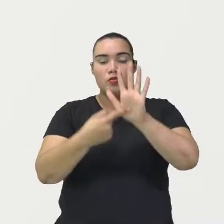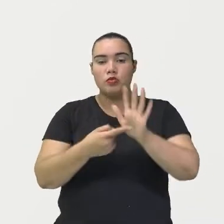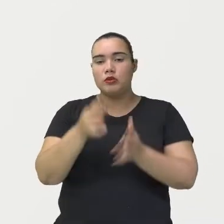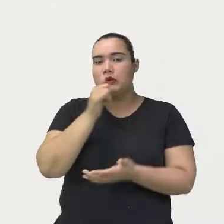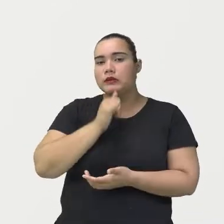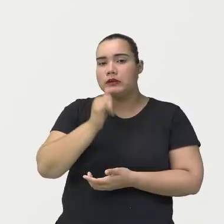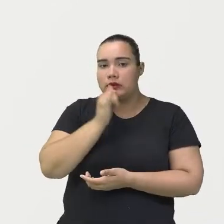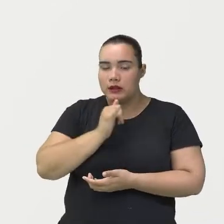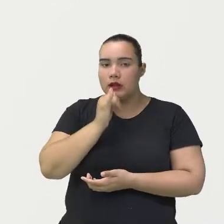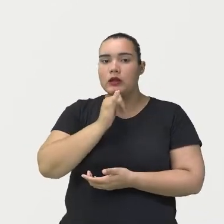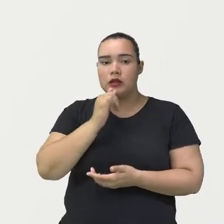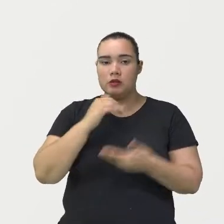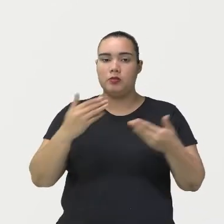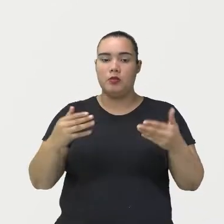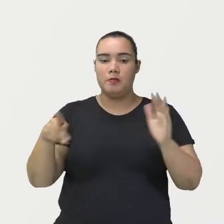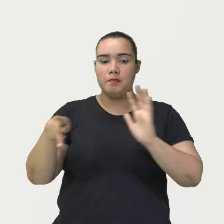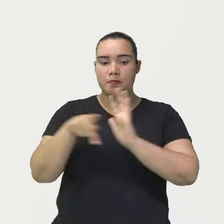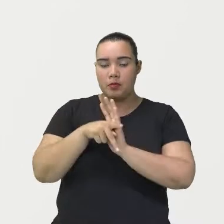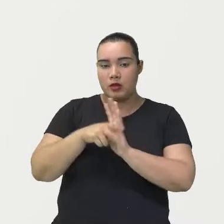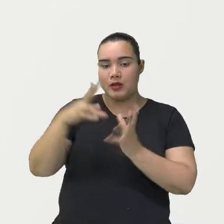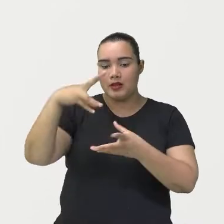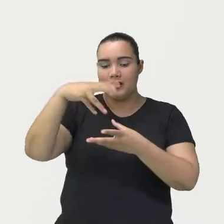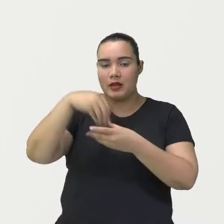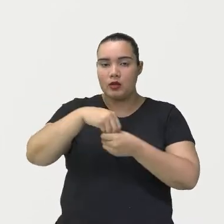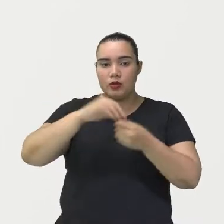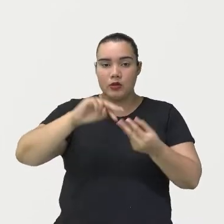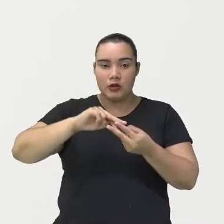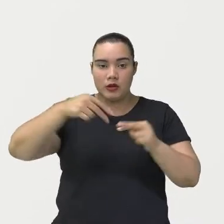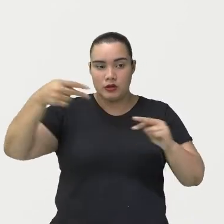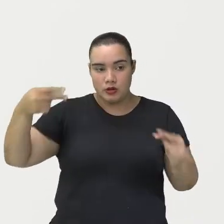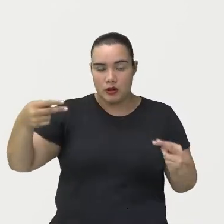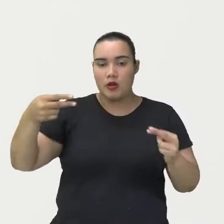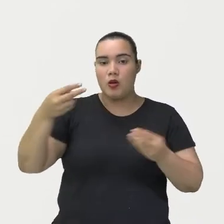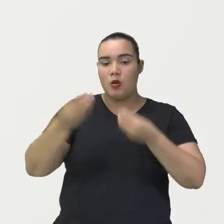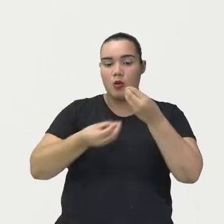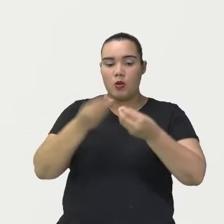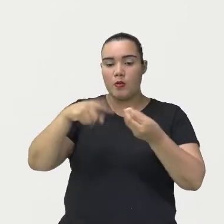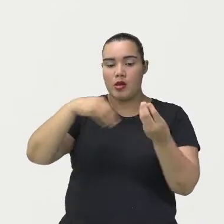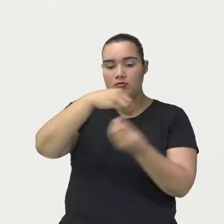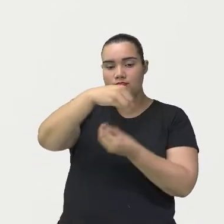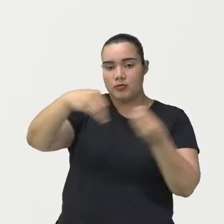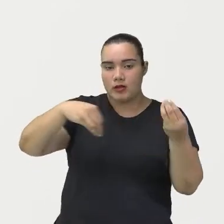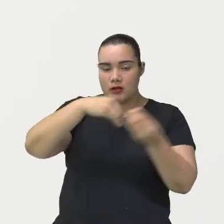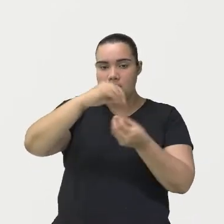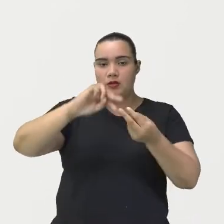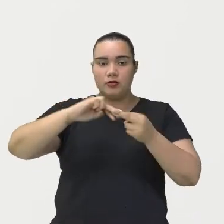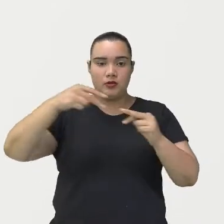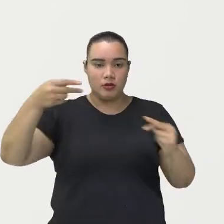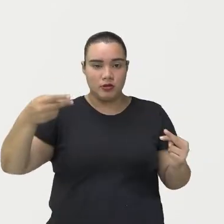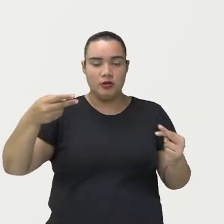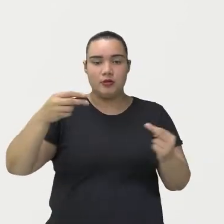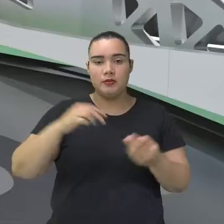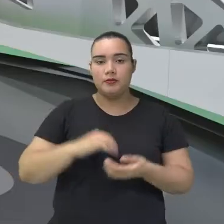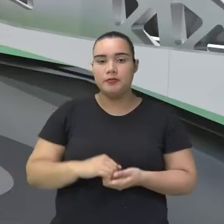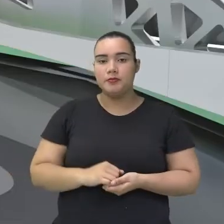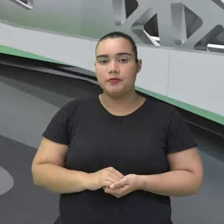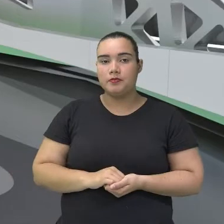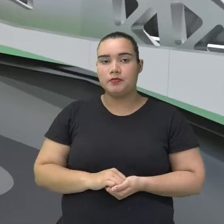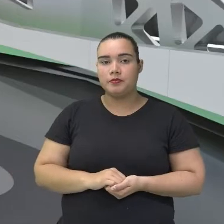exemplo clássico na genética de interação gênica não epistática. Olha